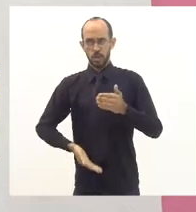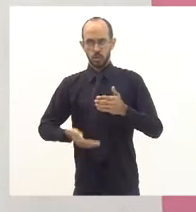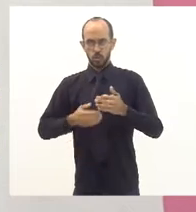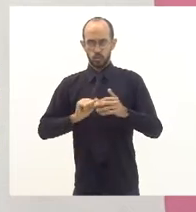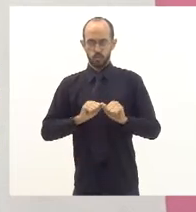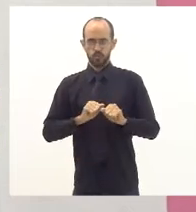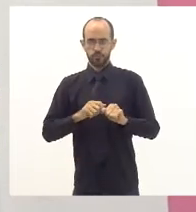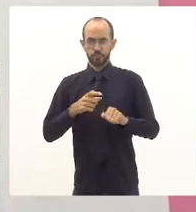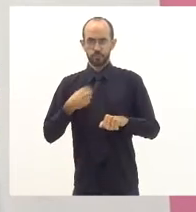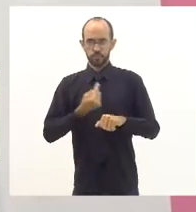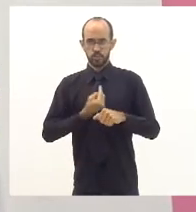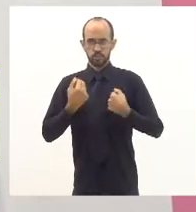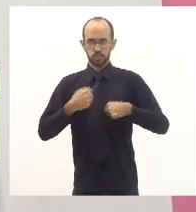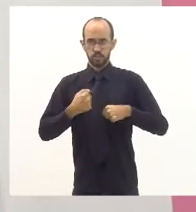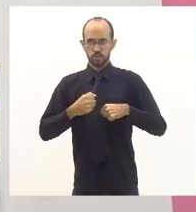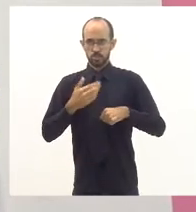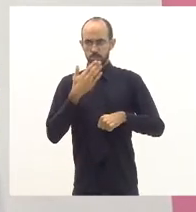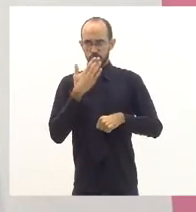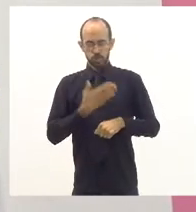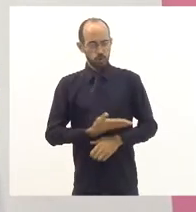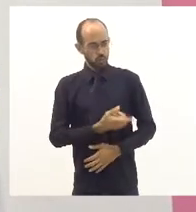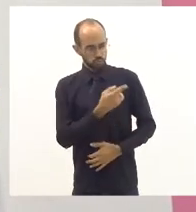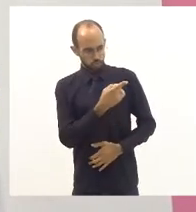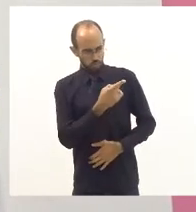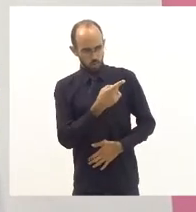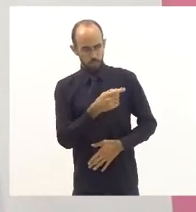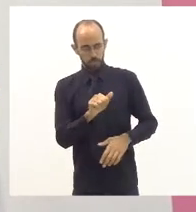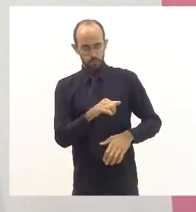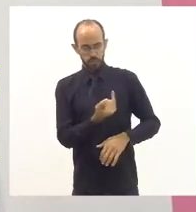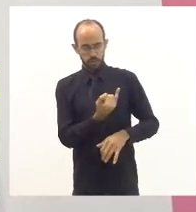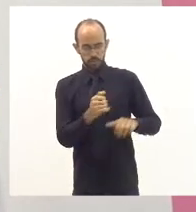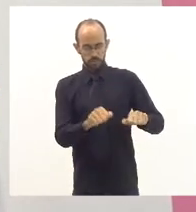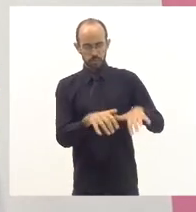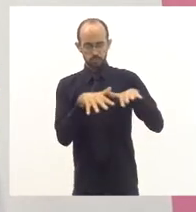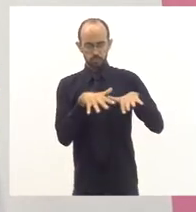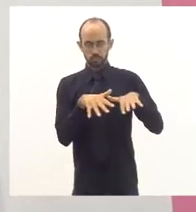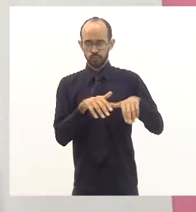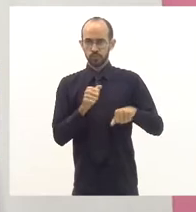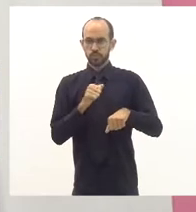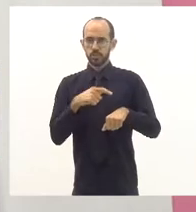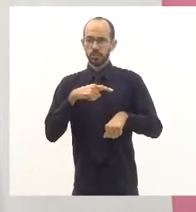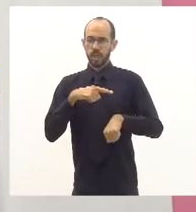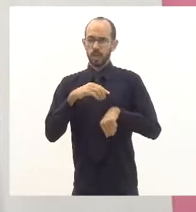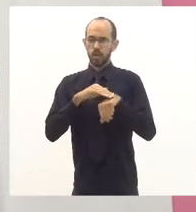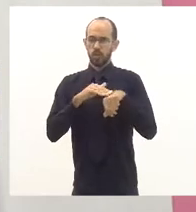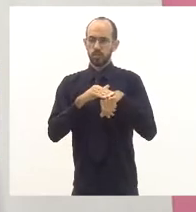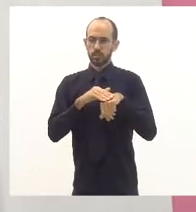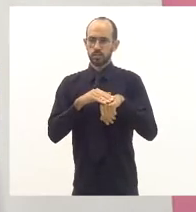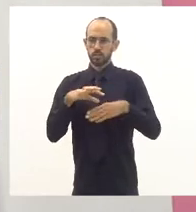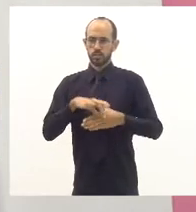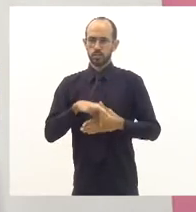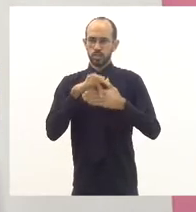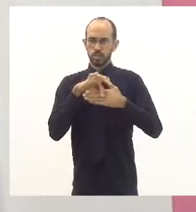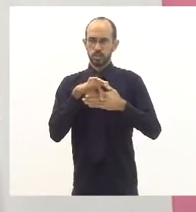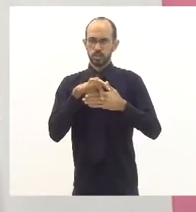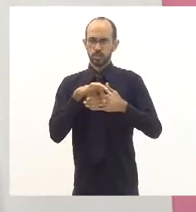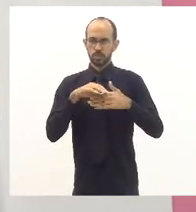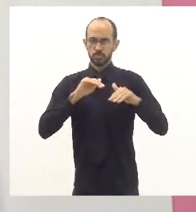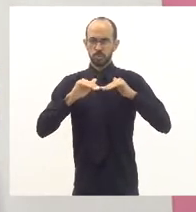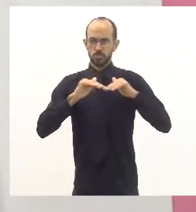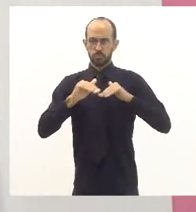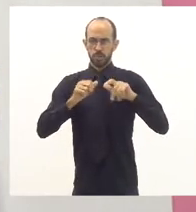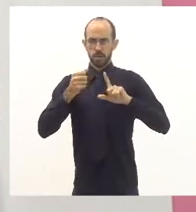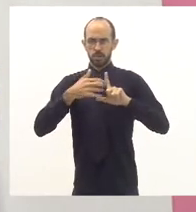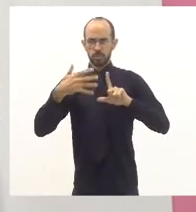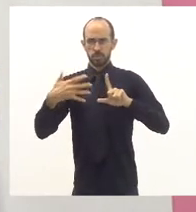Então, a gente precisa pedir aqui ao senhor, dessa audiência, que saia uma conversa com lideranças do movimento LGBT e do Conselho